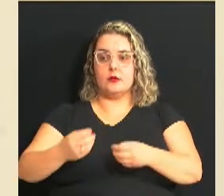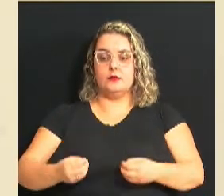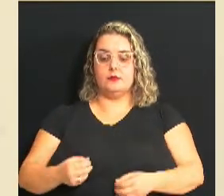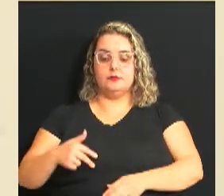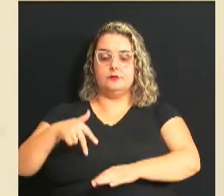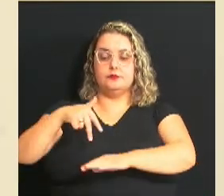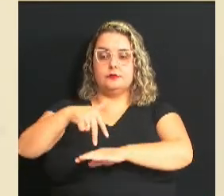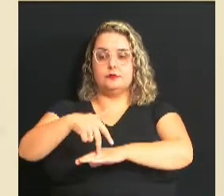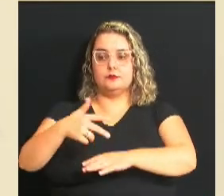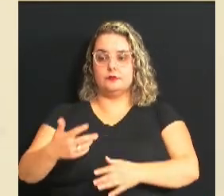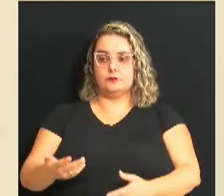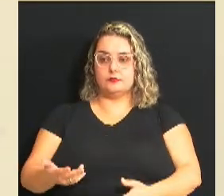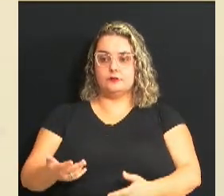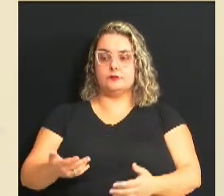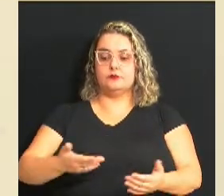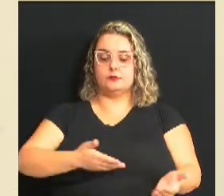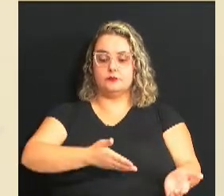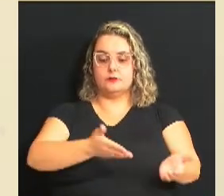uma exposição